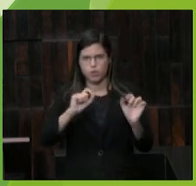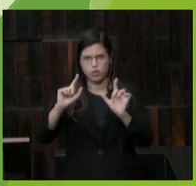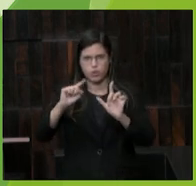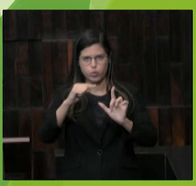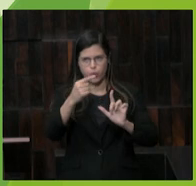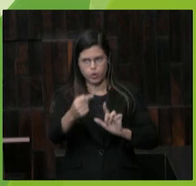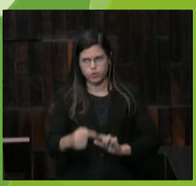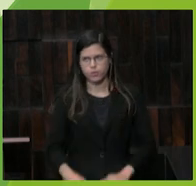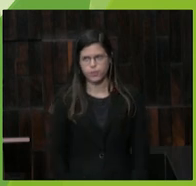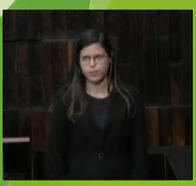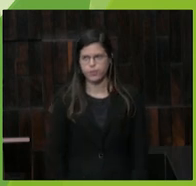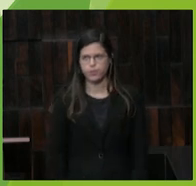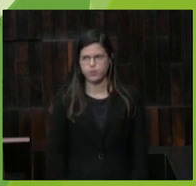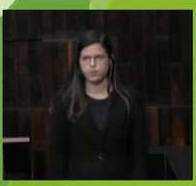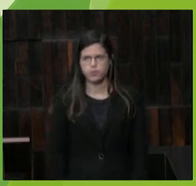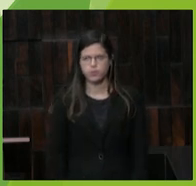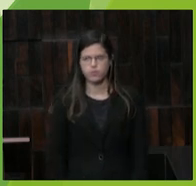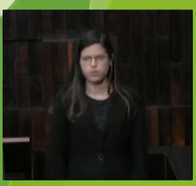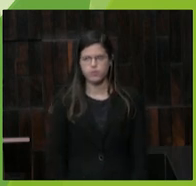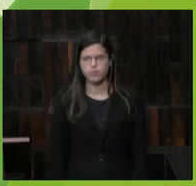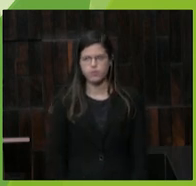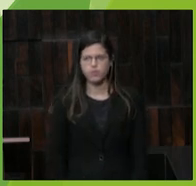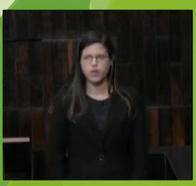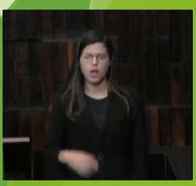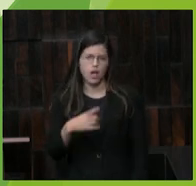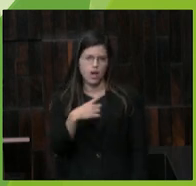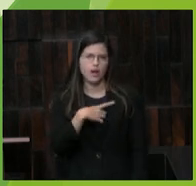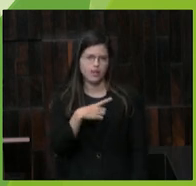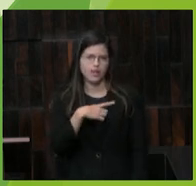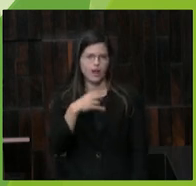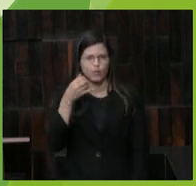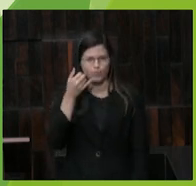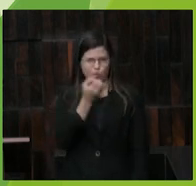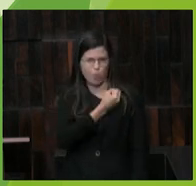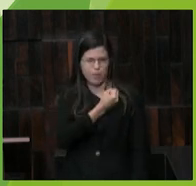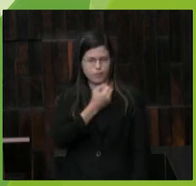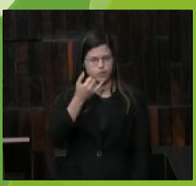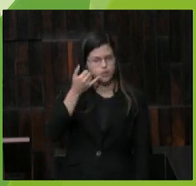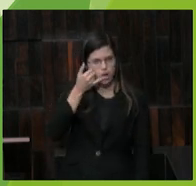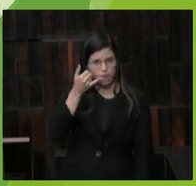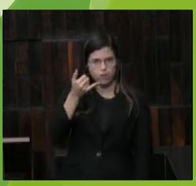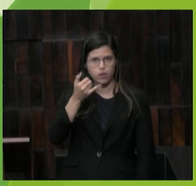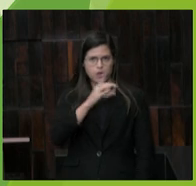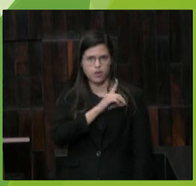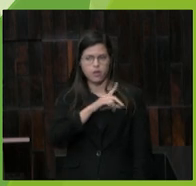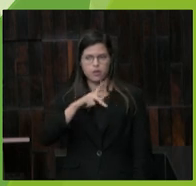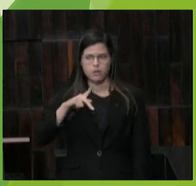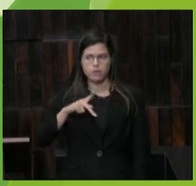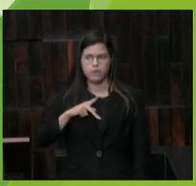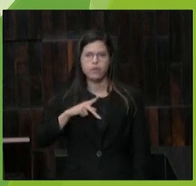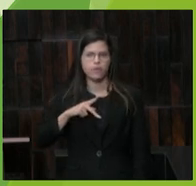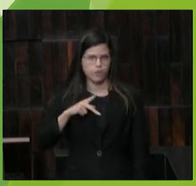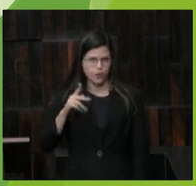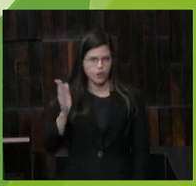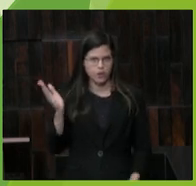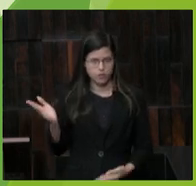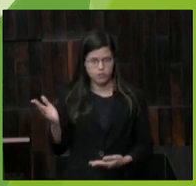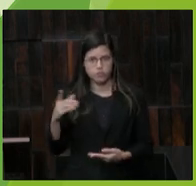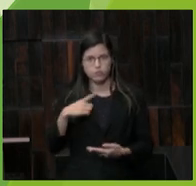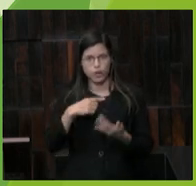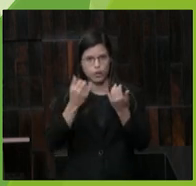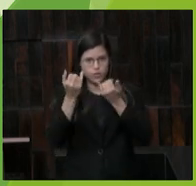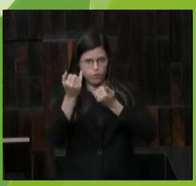slide, aí eu vou botando o contato da Defensoria Pública para qualquer pessoa. É o número 129, que vai ter as